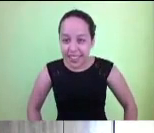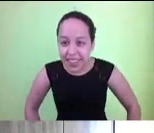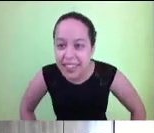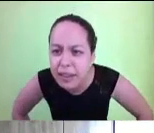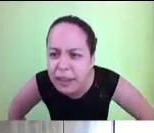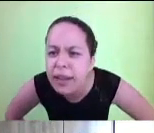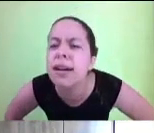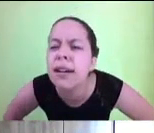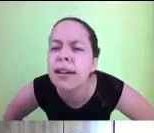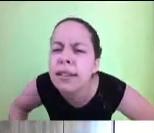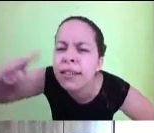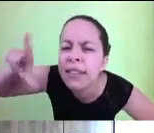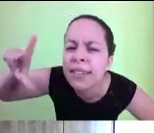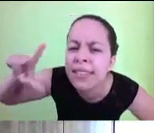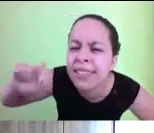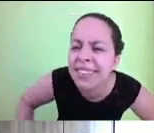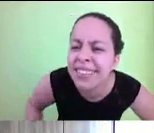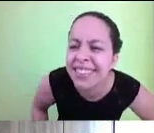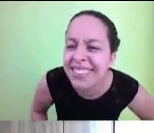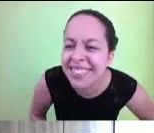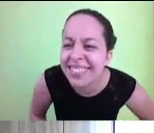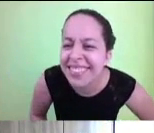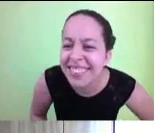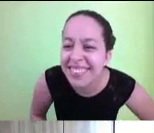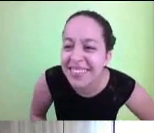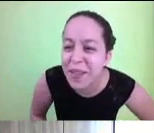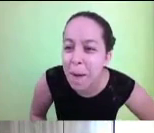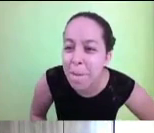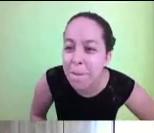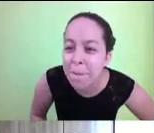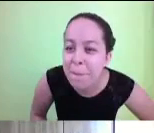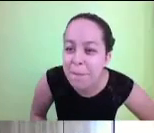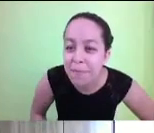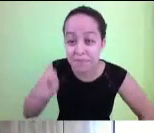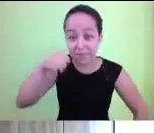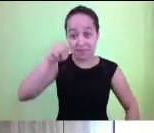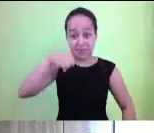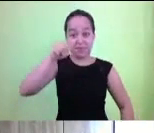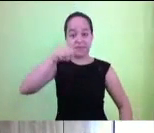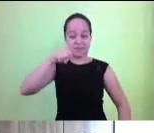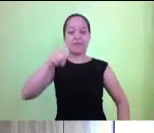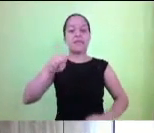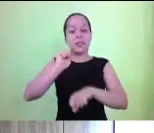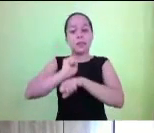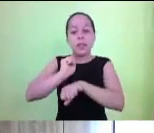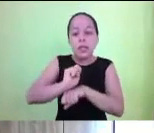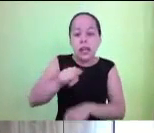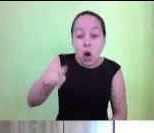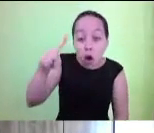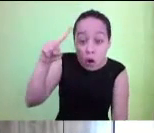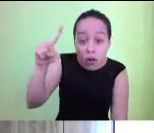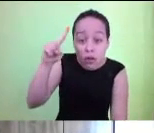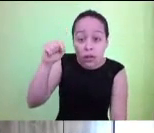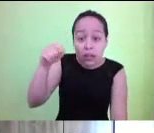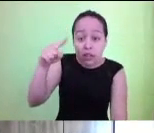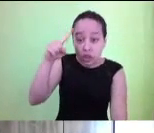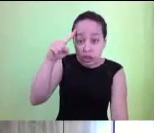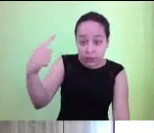O link do sorteio será divulgado dia 24 Isso. e a classificação preliminar também no dia